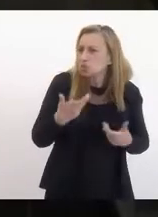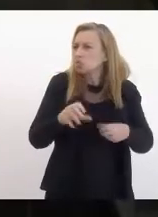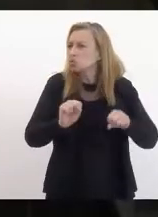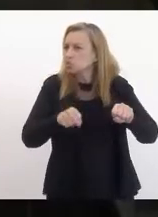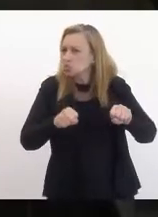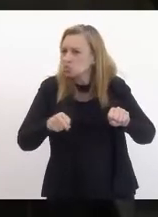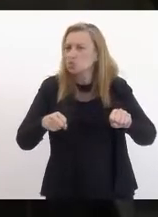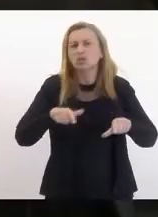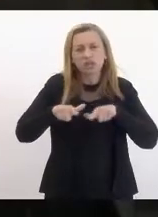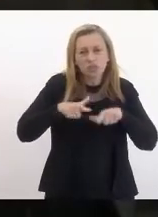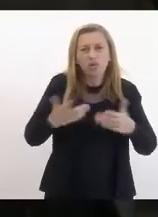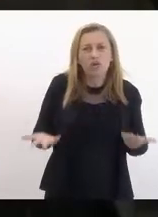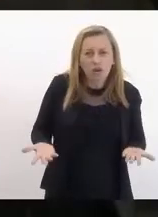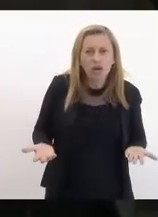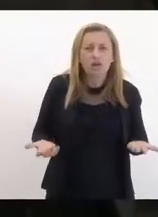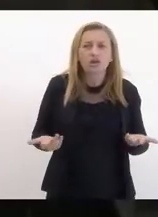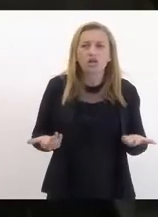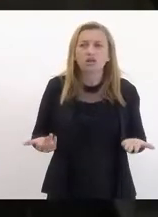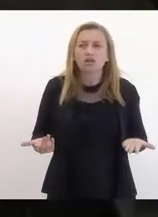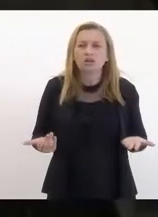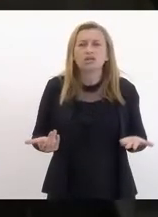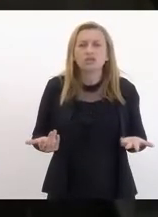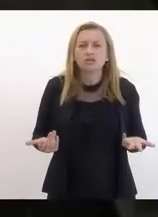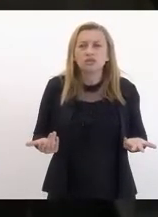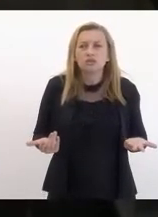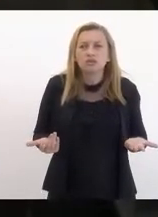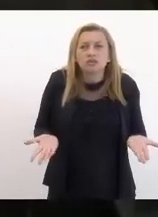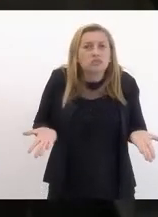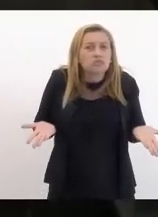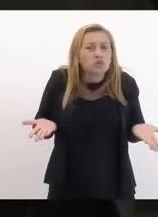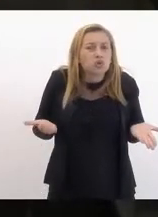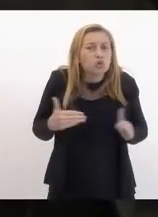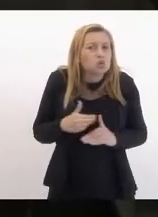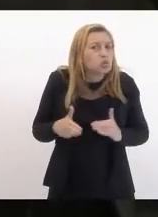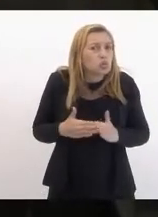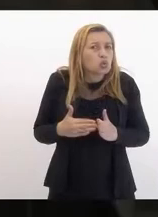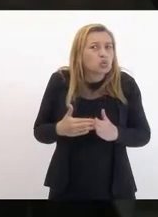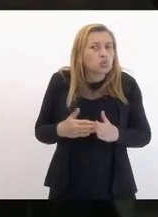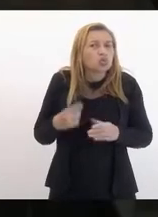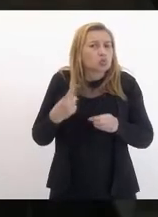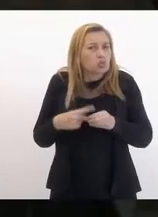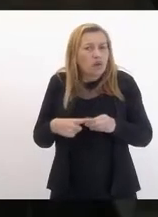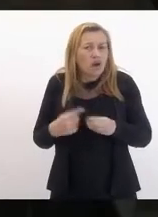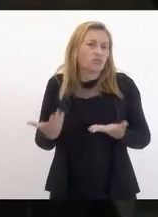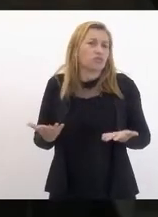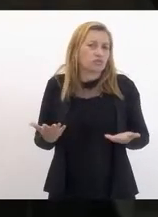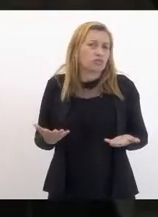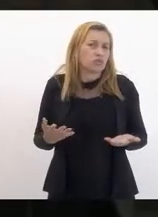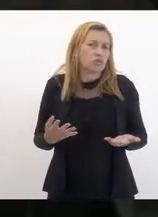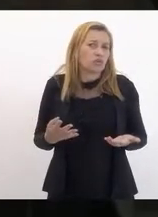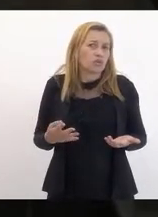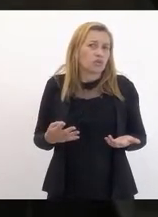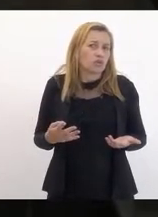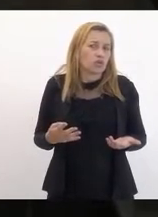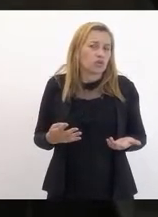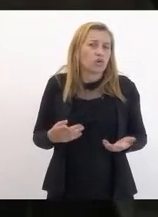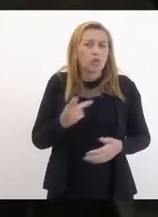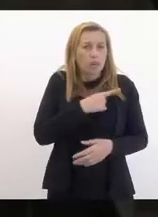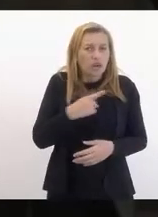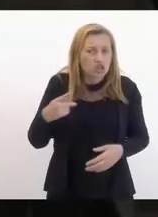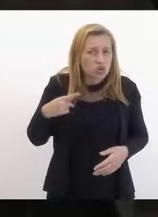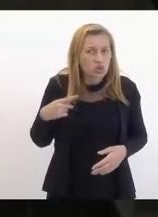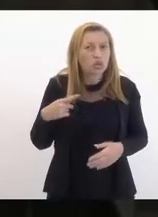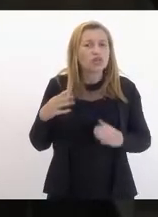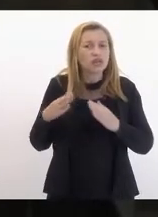mexe com transporte via motocicleta. Todos no bairro, sem exceção. O pastor da igreja